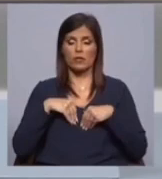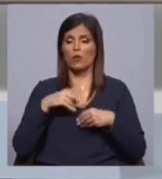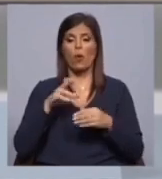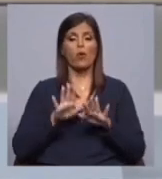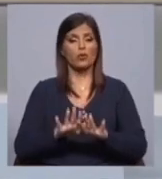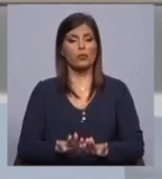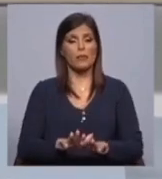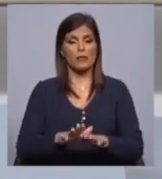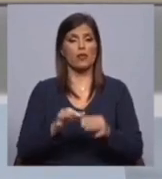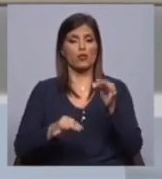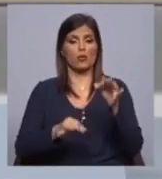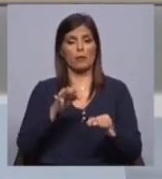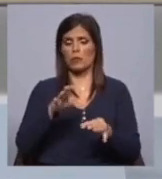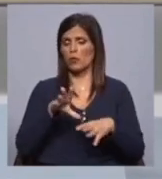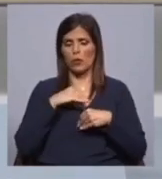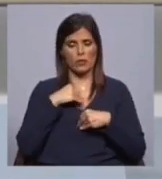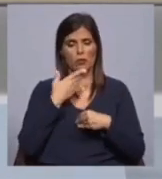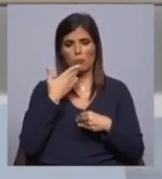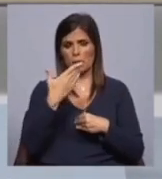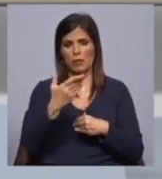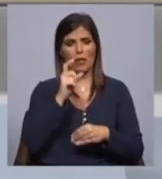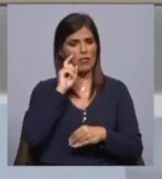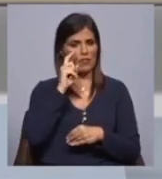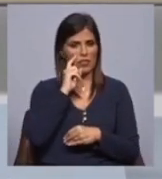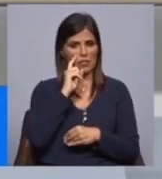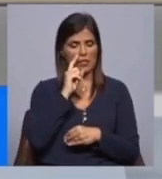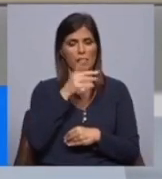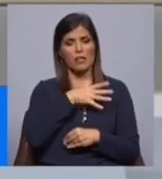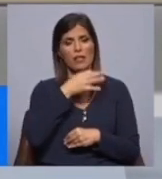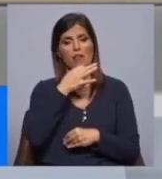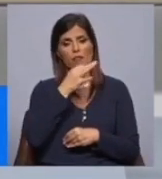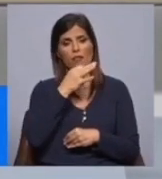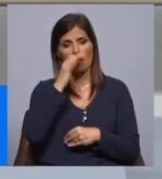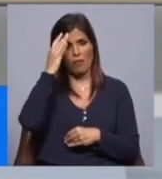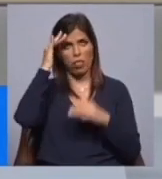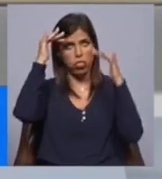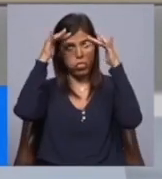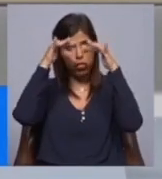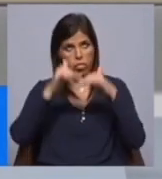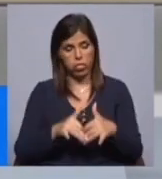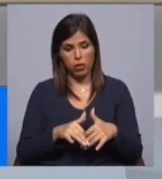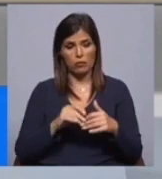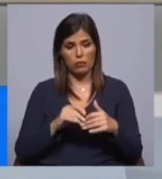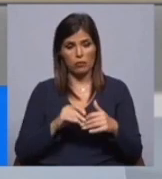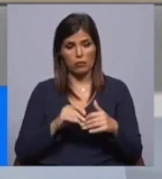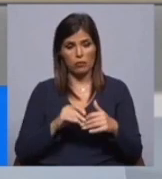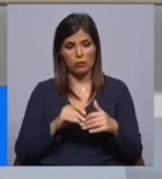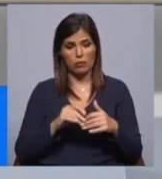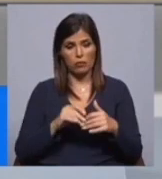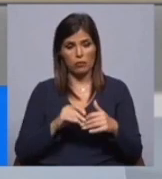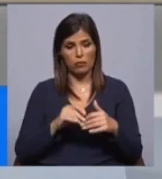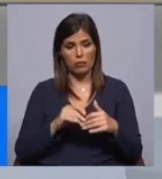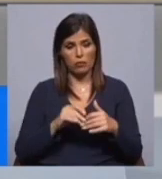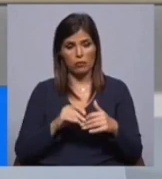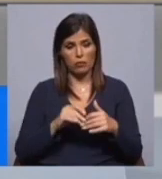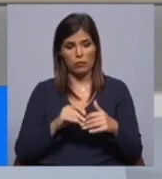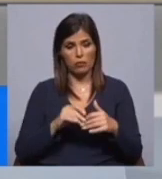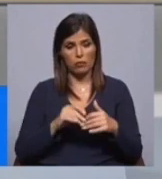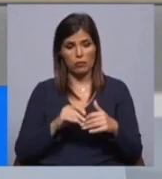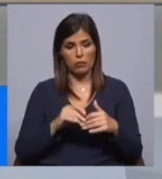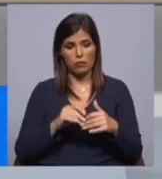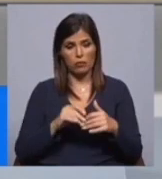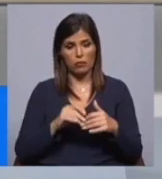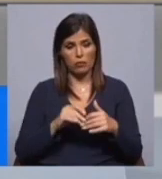do antigo banqueiro, ou seja, não aceitou o requerimento de defesa que alegava declínio cognitivo progressivo. Declínio